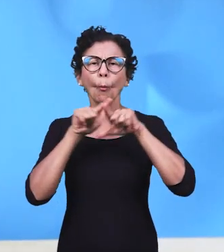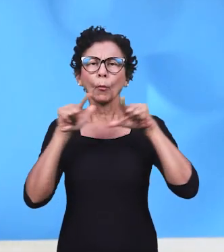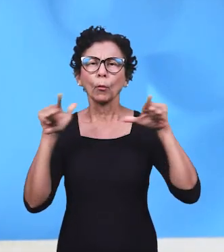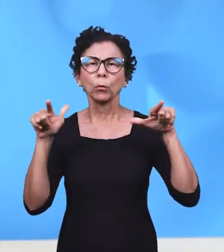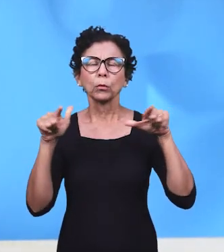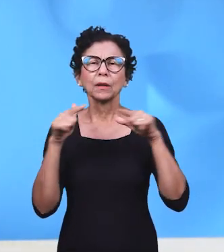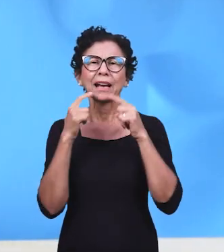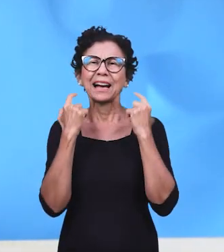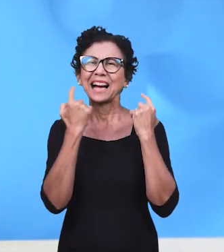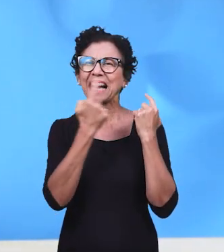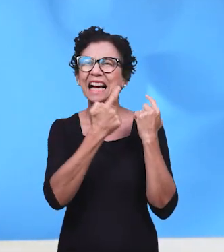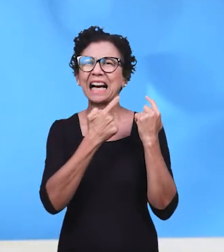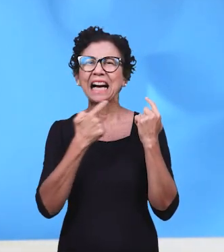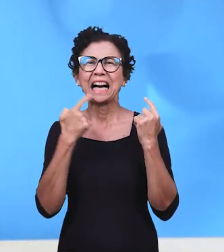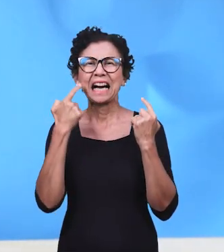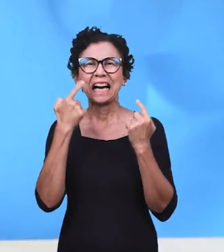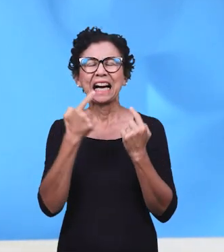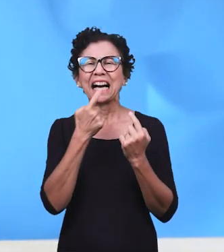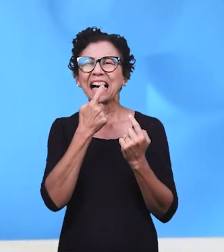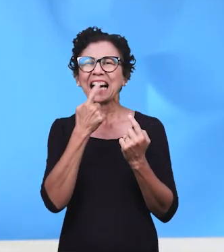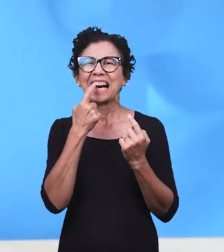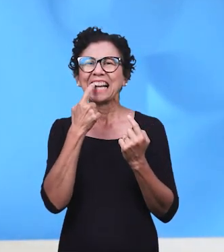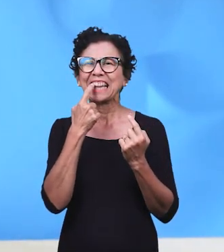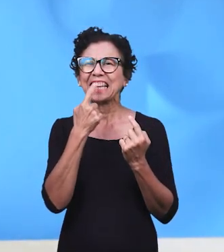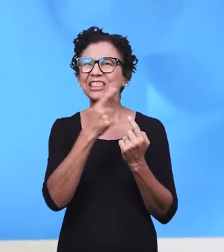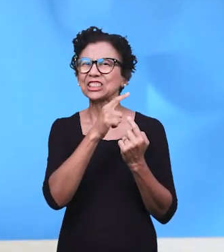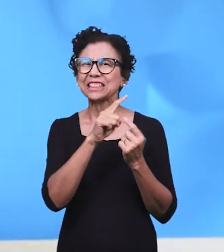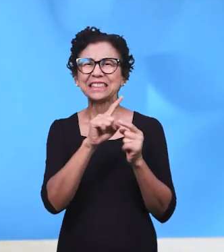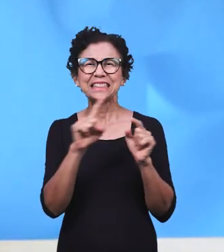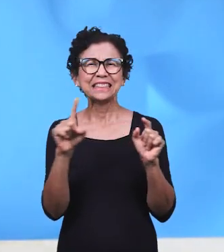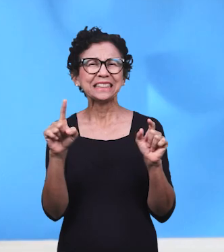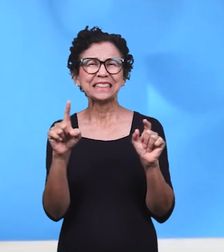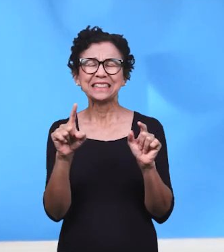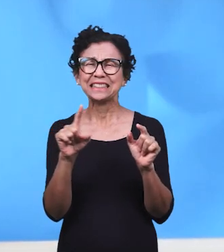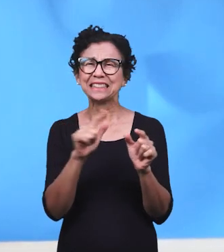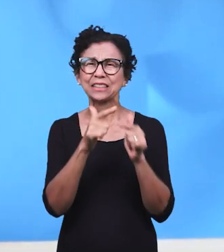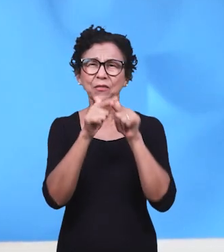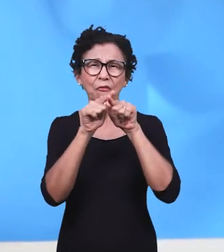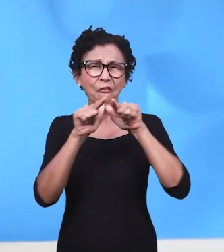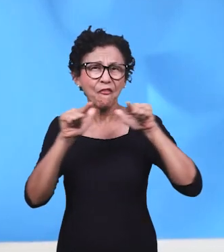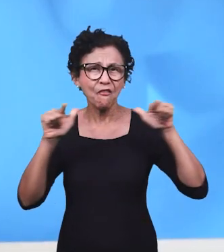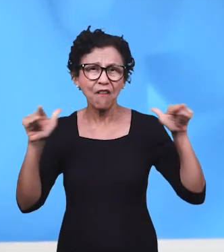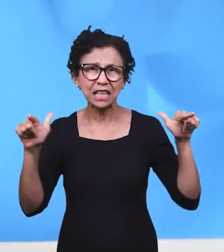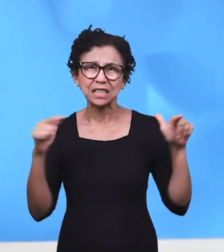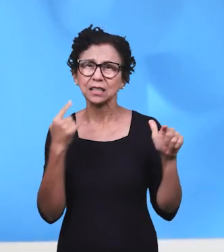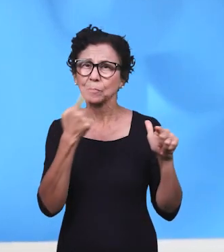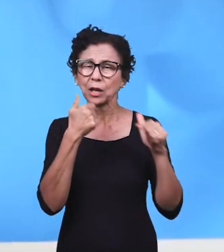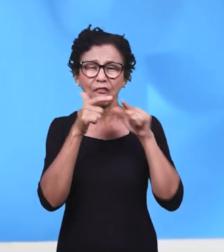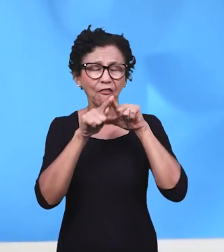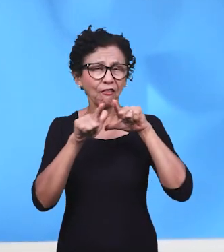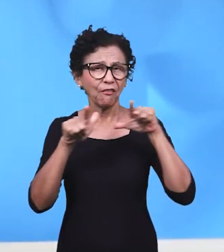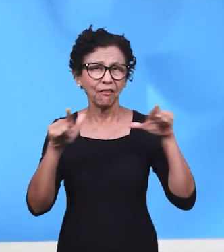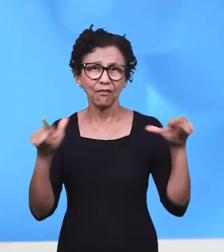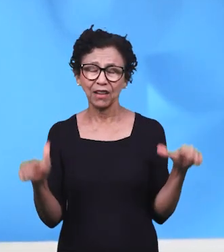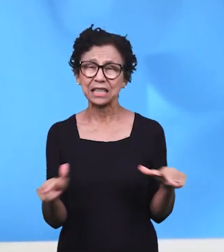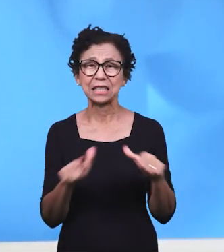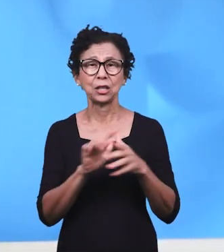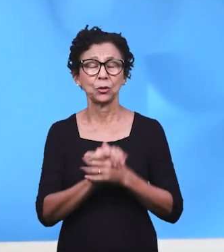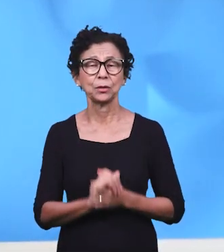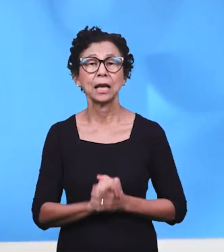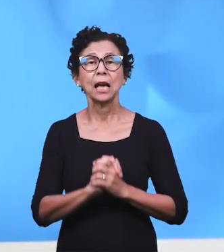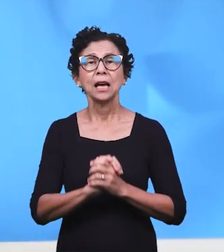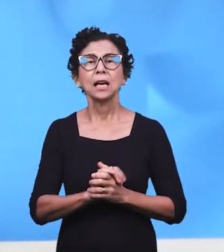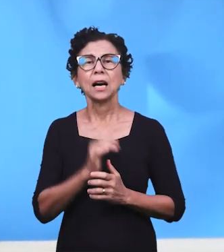e ela coloca uma prótese total que ela é removível. Essa prótese, nós temos muito o costume